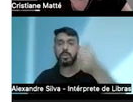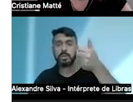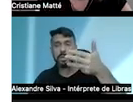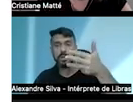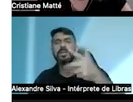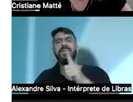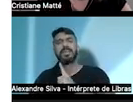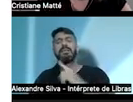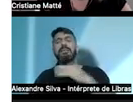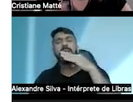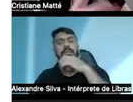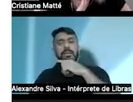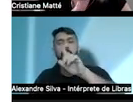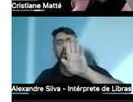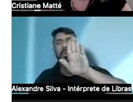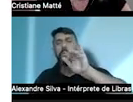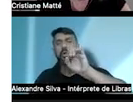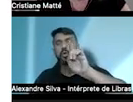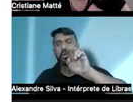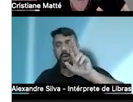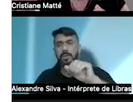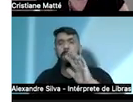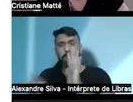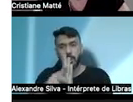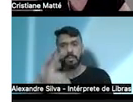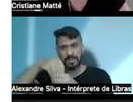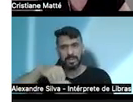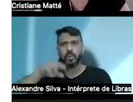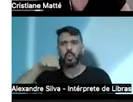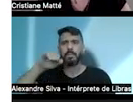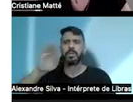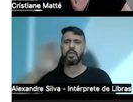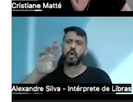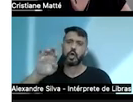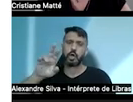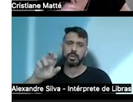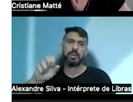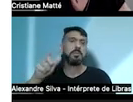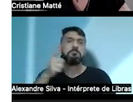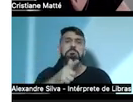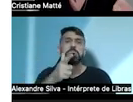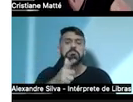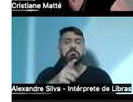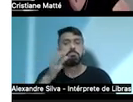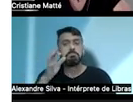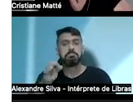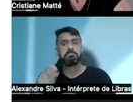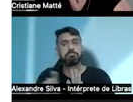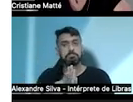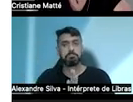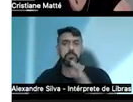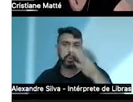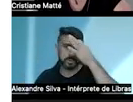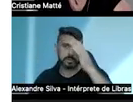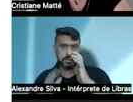existia um indício de biogênese mitocondrial, e parece que sim, realmente esse exercício está induzindo uma biogênese mitocondrial no cérebro dos filhotes.